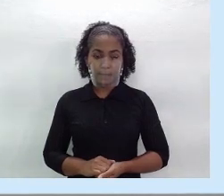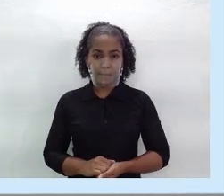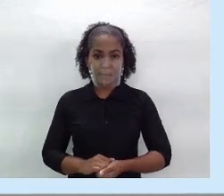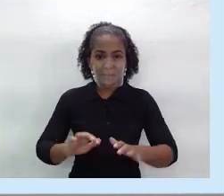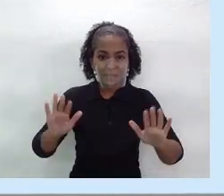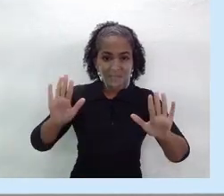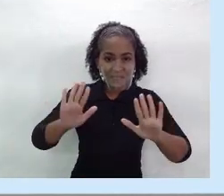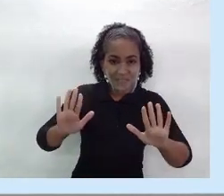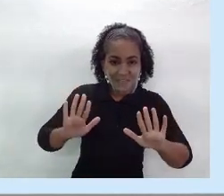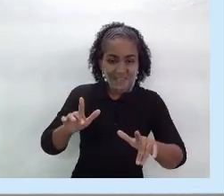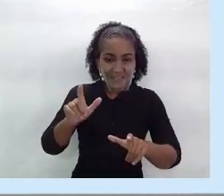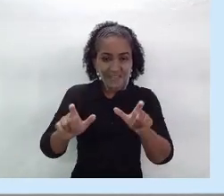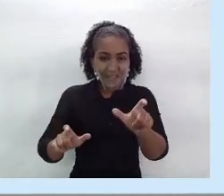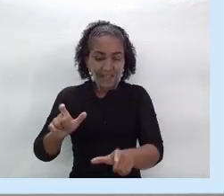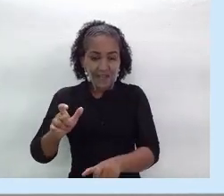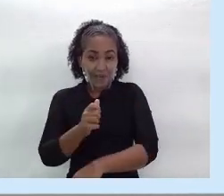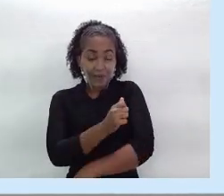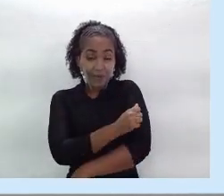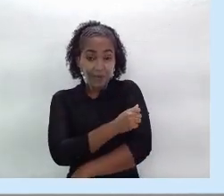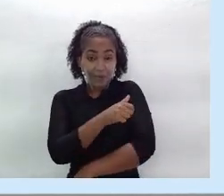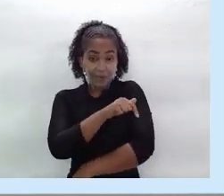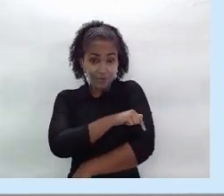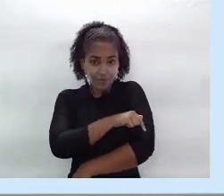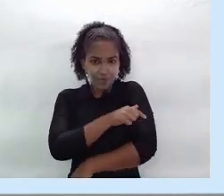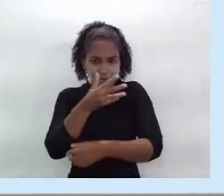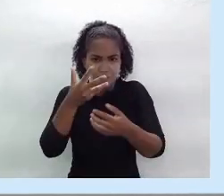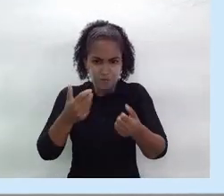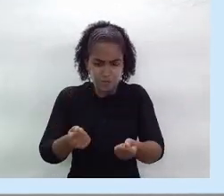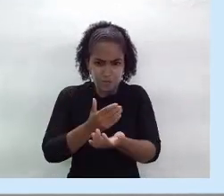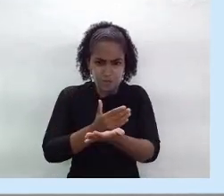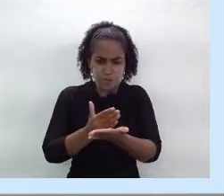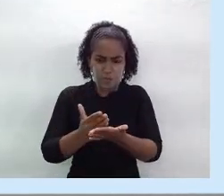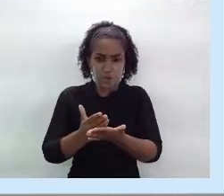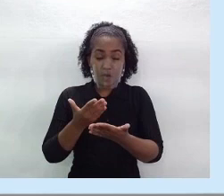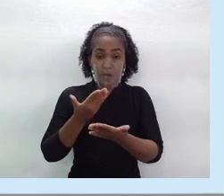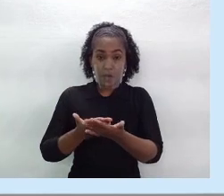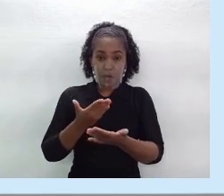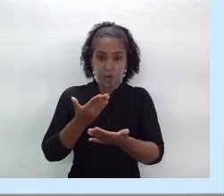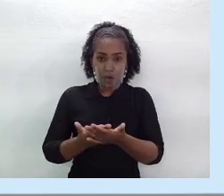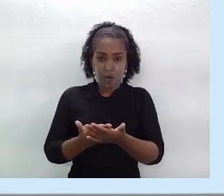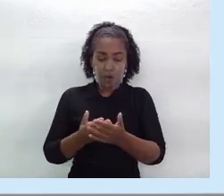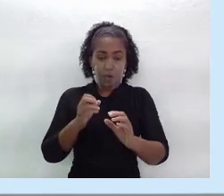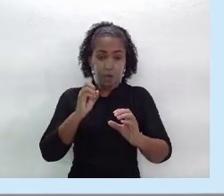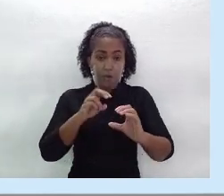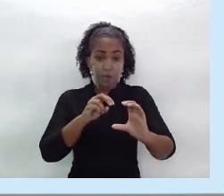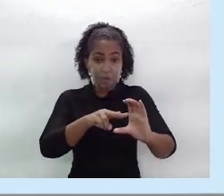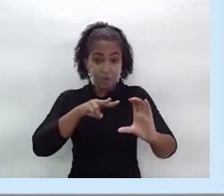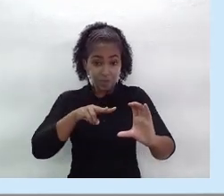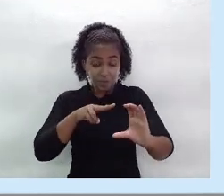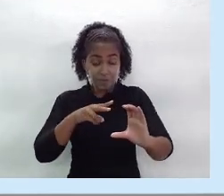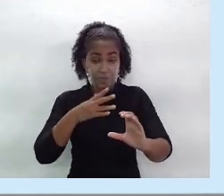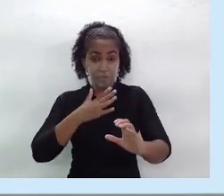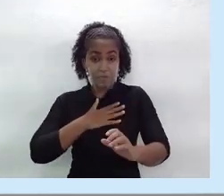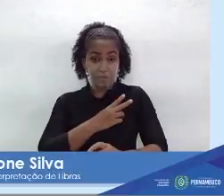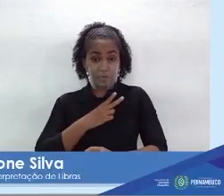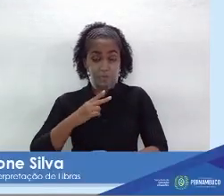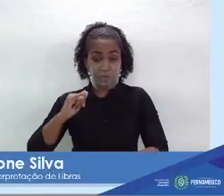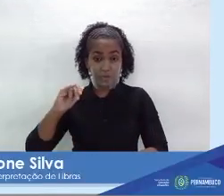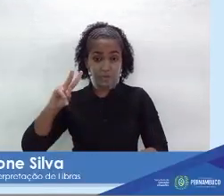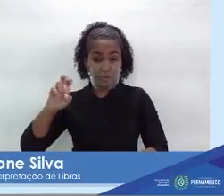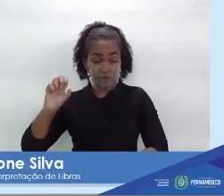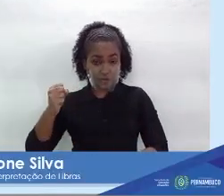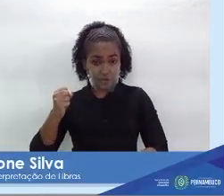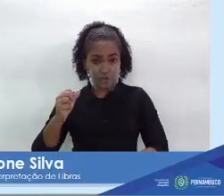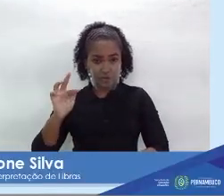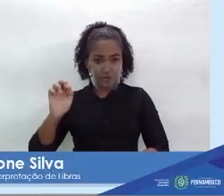E aí, galerinha do sétimo ano, bora começar mais uma aula do Educa PE. Meu nome é Ives Fernando,